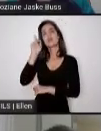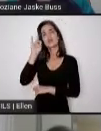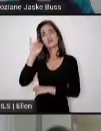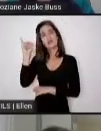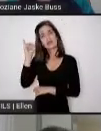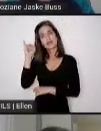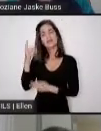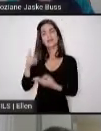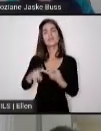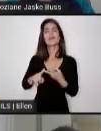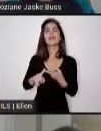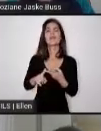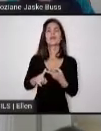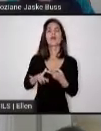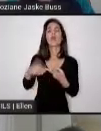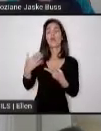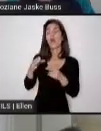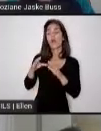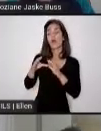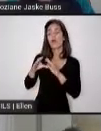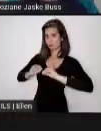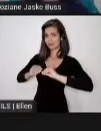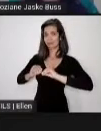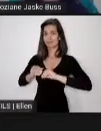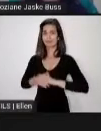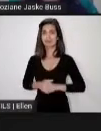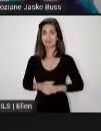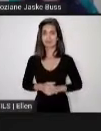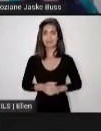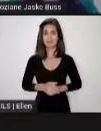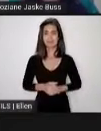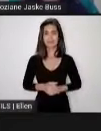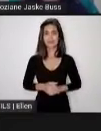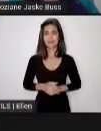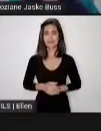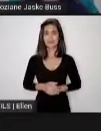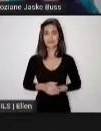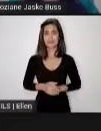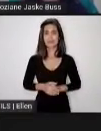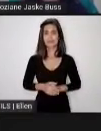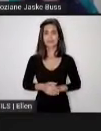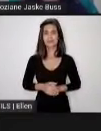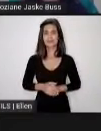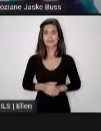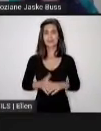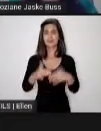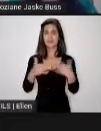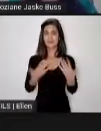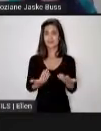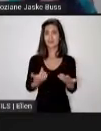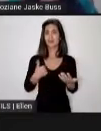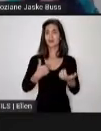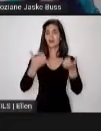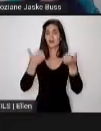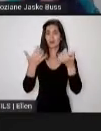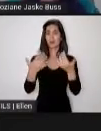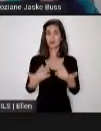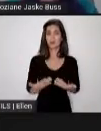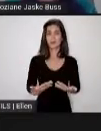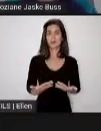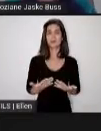sobre educação especial e outras questões. Então, como eu estava dizendo para vocês,